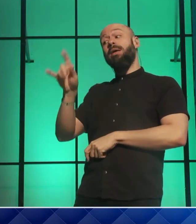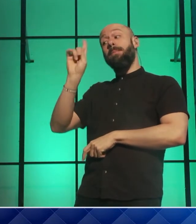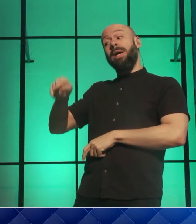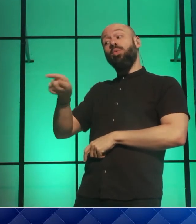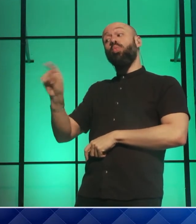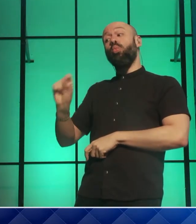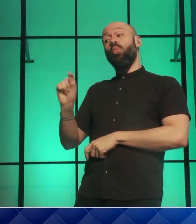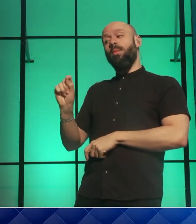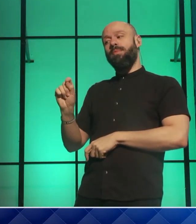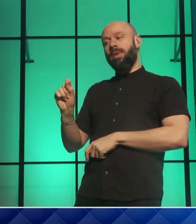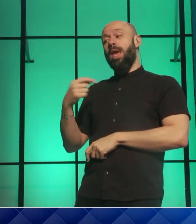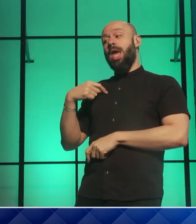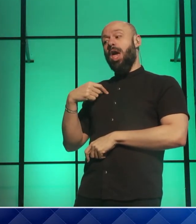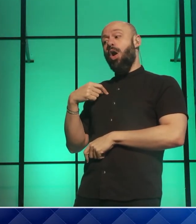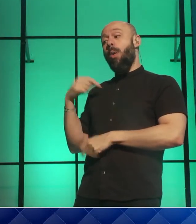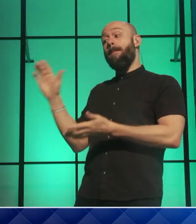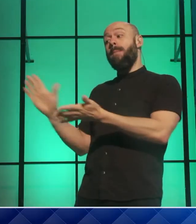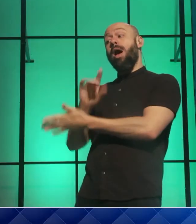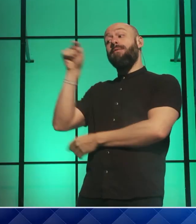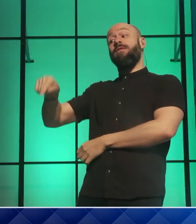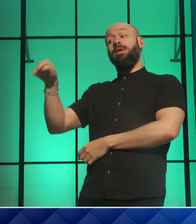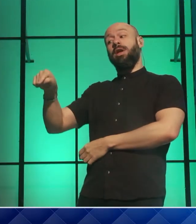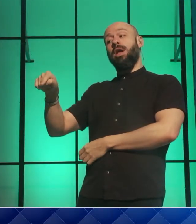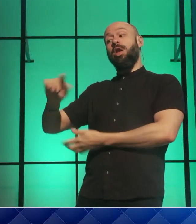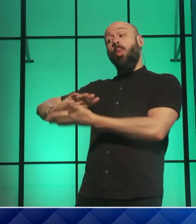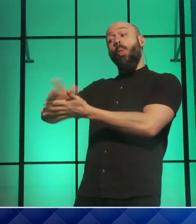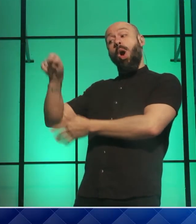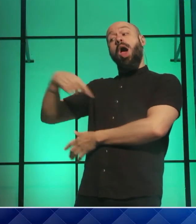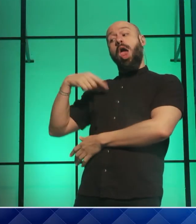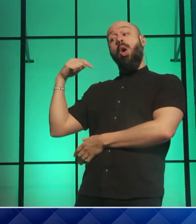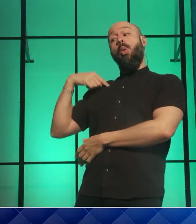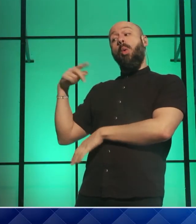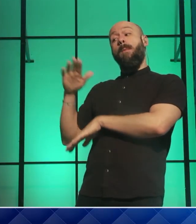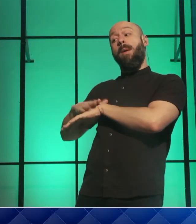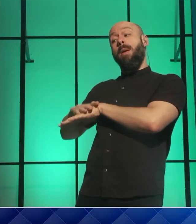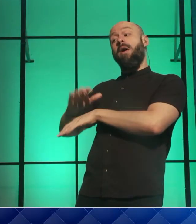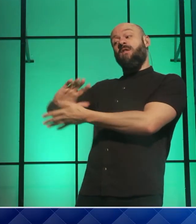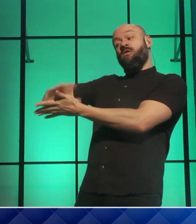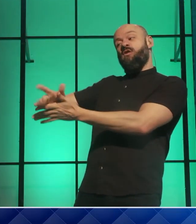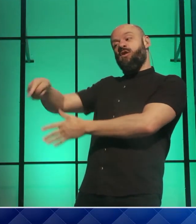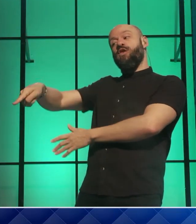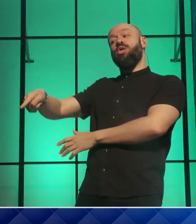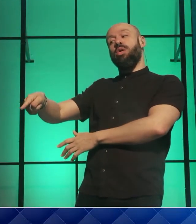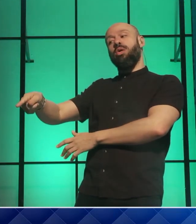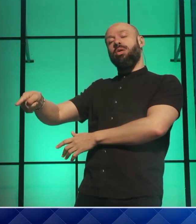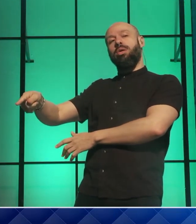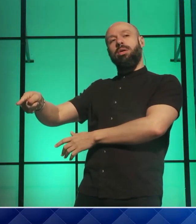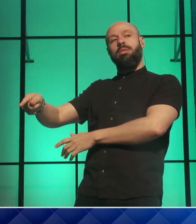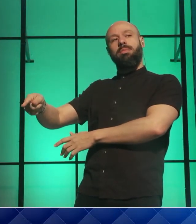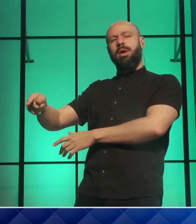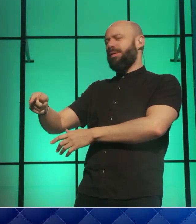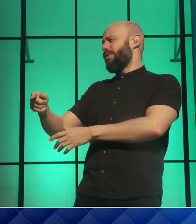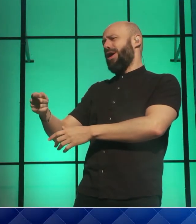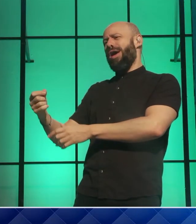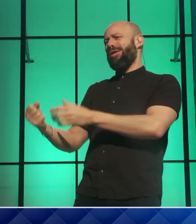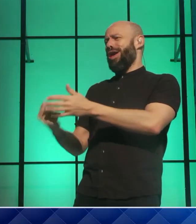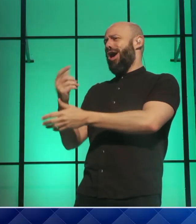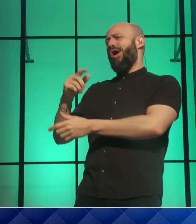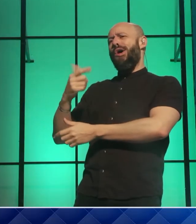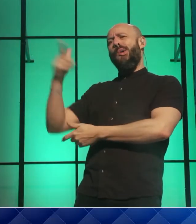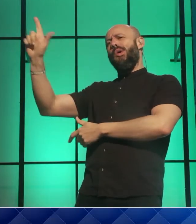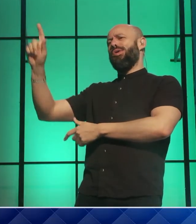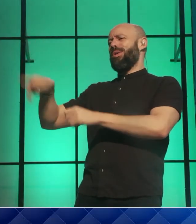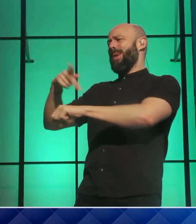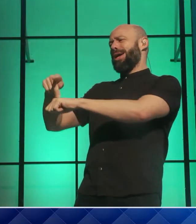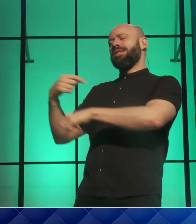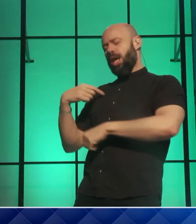que eu vou acabar com esse povo tudo. Vou eliminar todo mundo e vou fazer uma nação nova da tua descendência, vou dar um